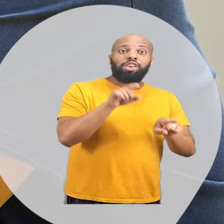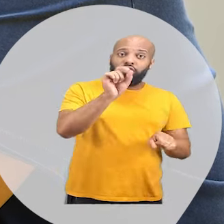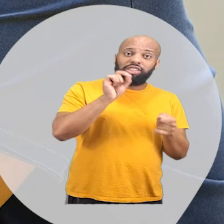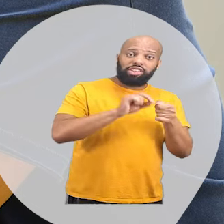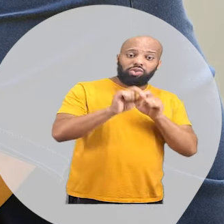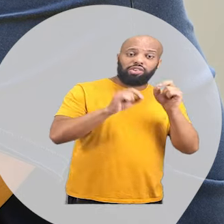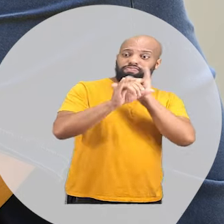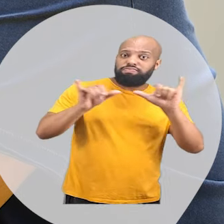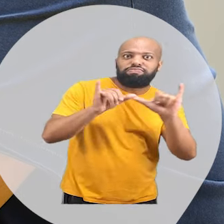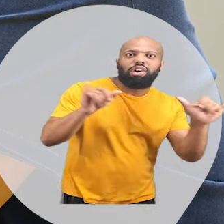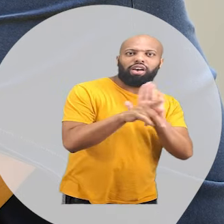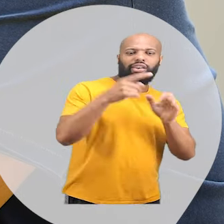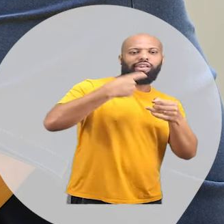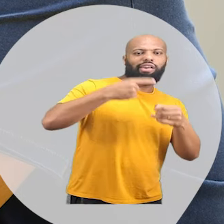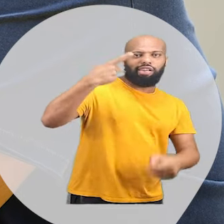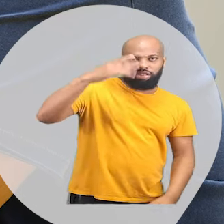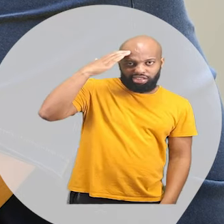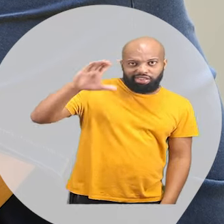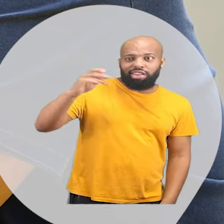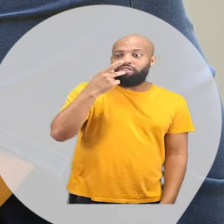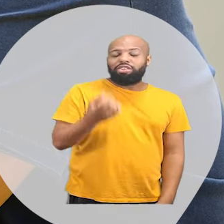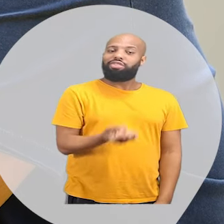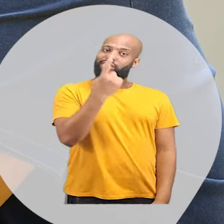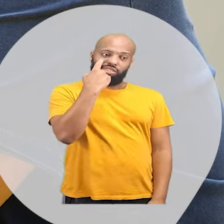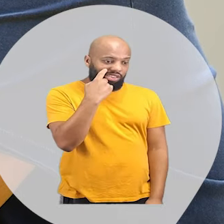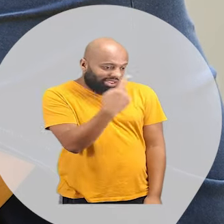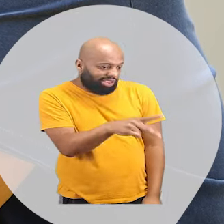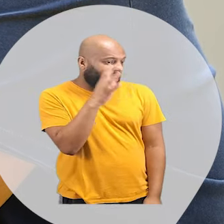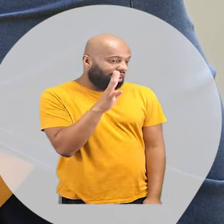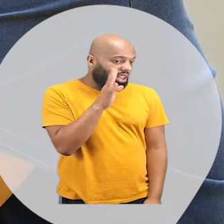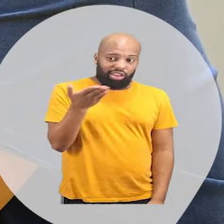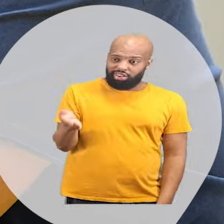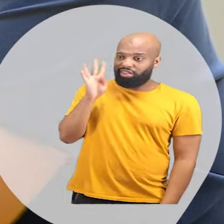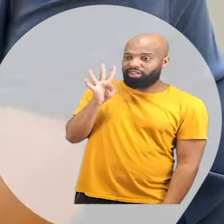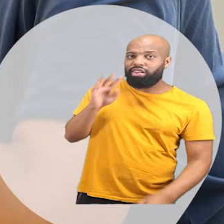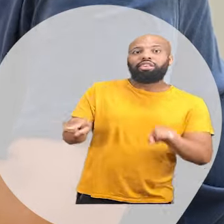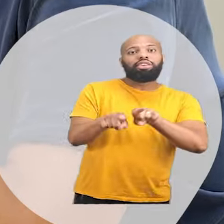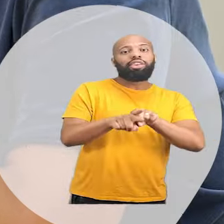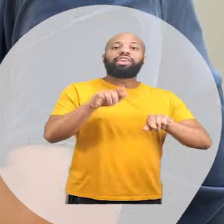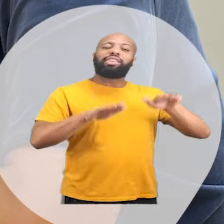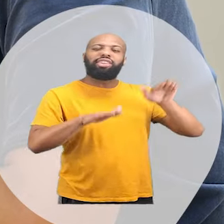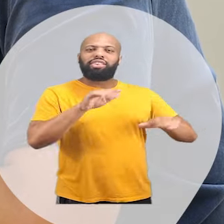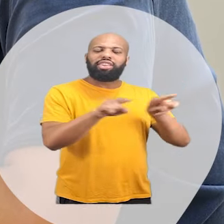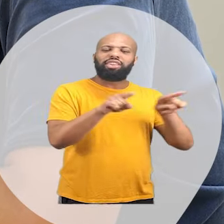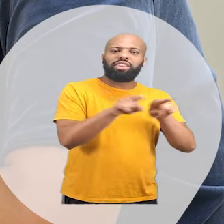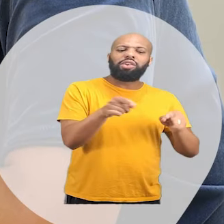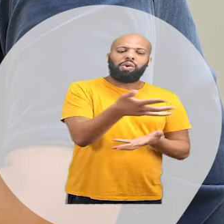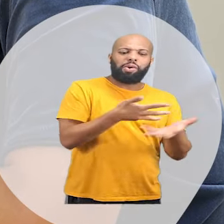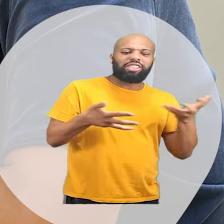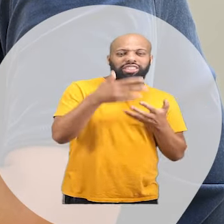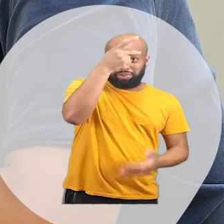tornando promotora de cidade né assim dizendo assim poxa Olha isso daqui é legal isso daqui é legal Talvez assim